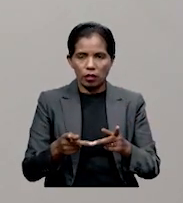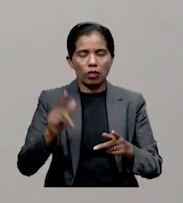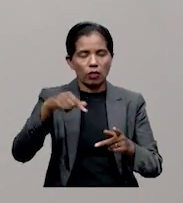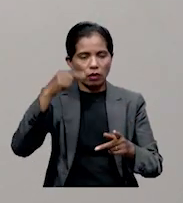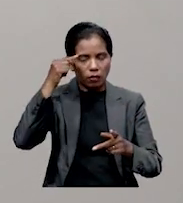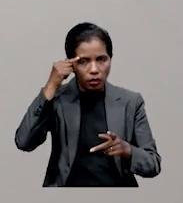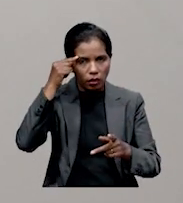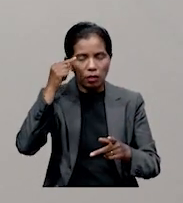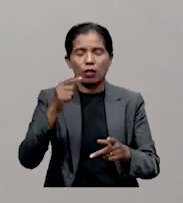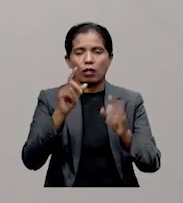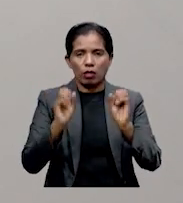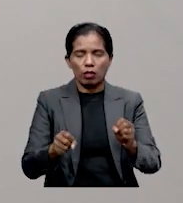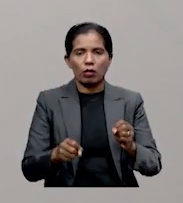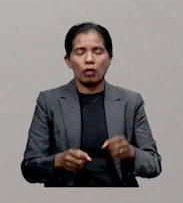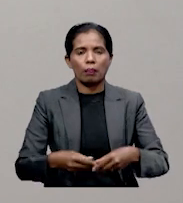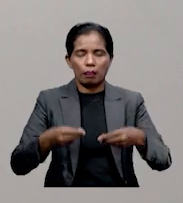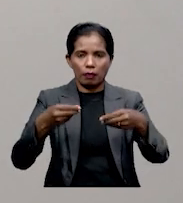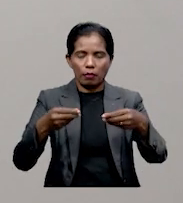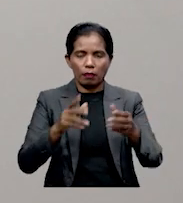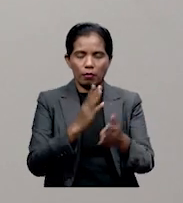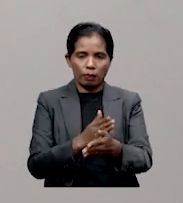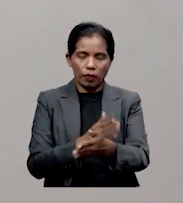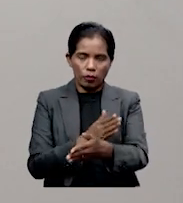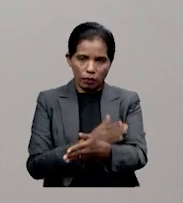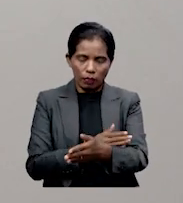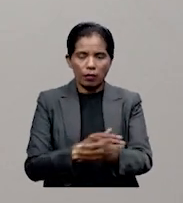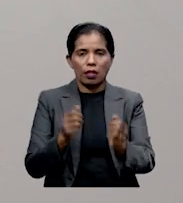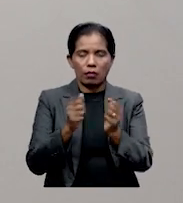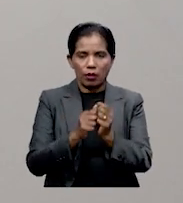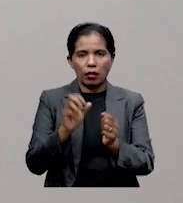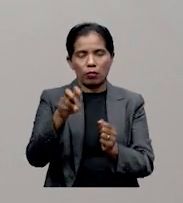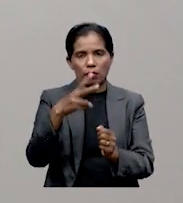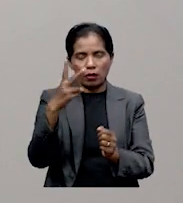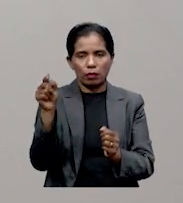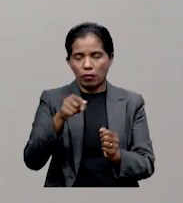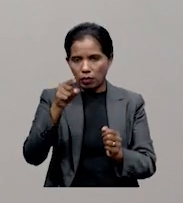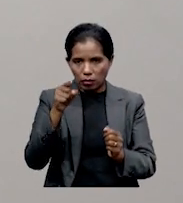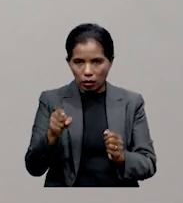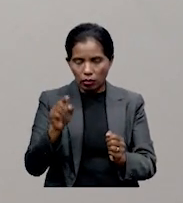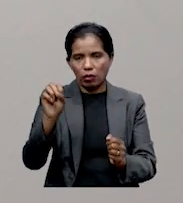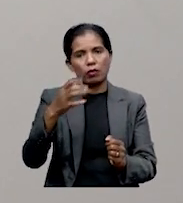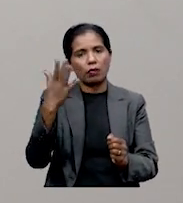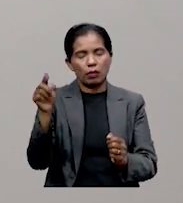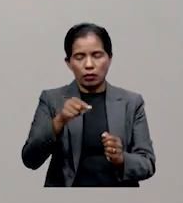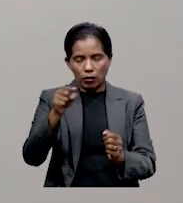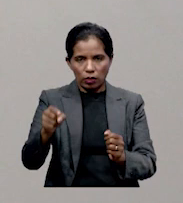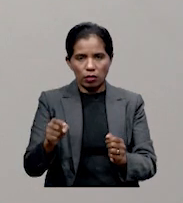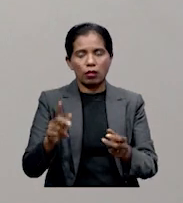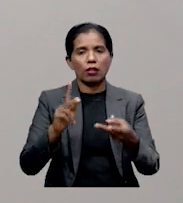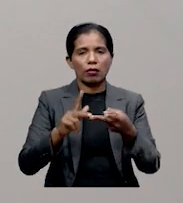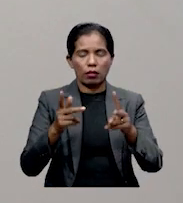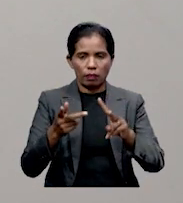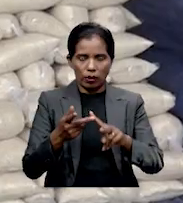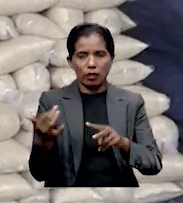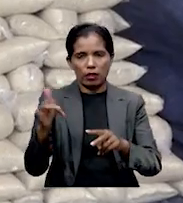na se promove area de cultura de ne, bela hetan porcento to 15% husi total empresa na Bekia registrado até a data. Produto